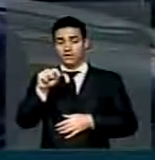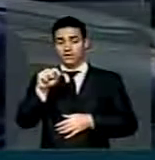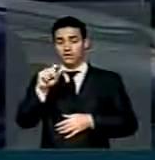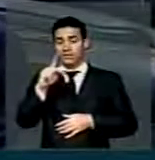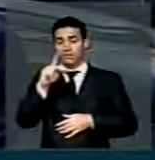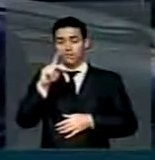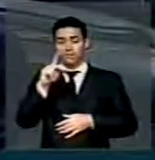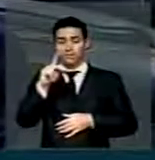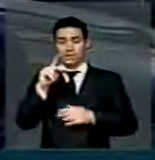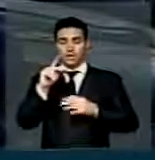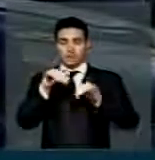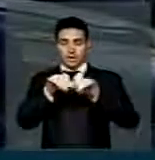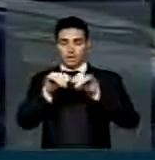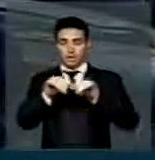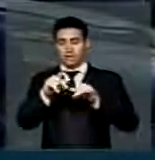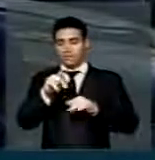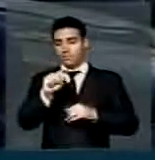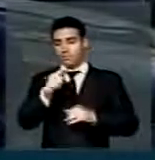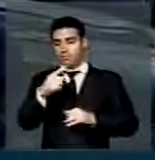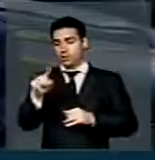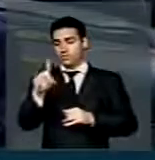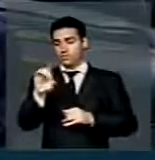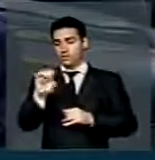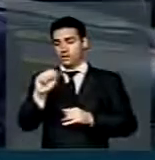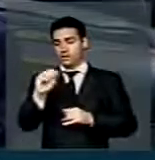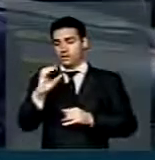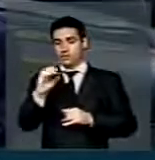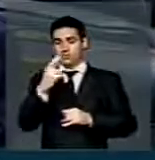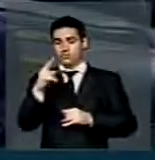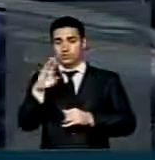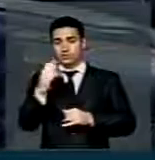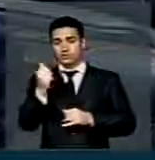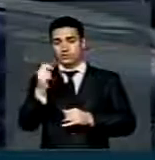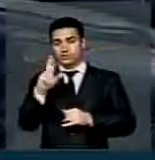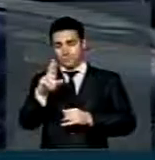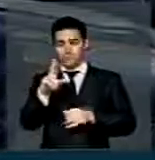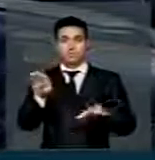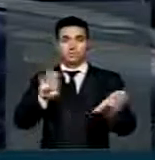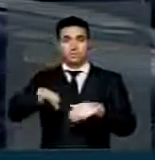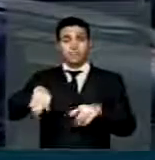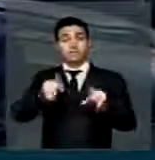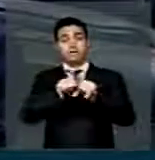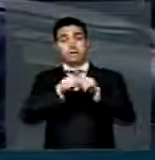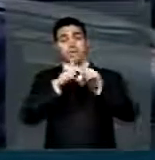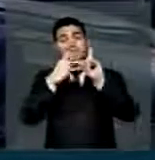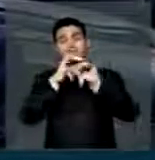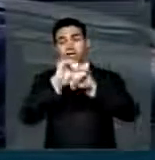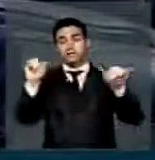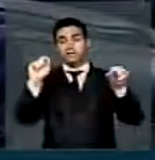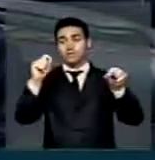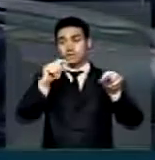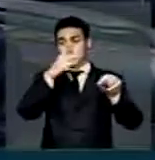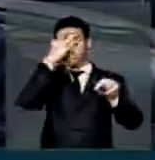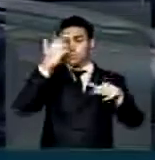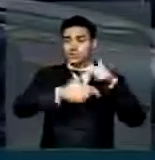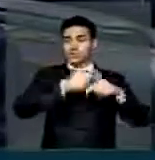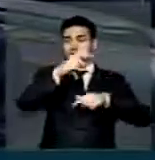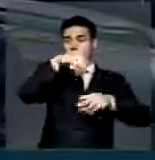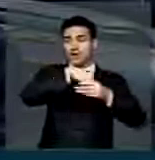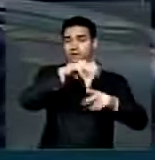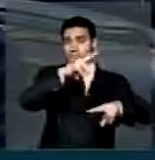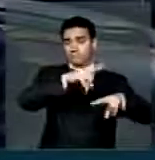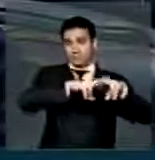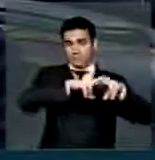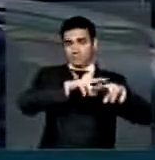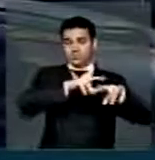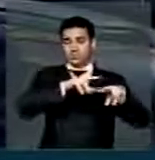Pão de Açúcar. Ainda, senhor presidente, nós queremos registrar que os agentes prisionais, pessoa minha amiga, me procurou